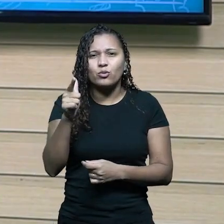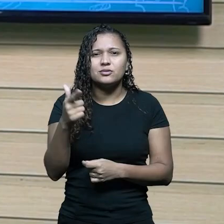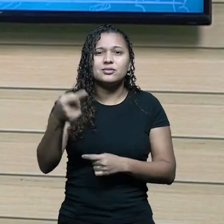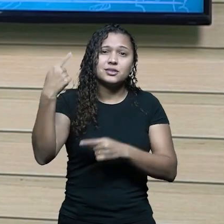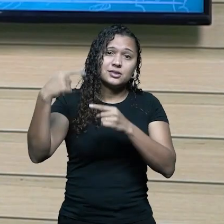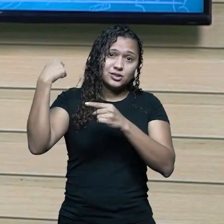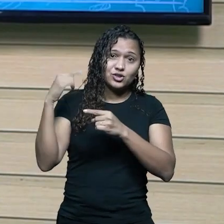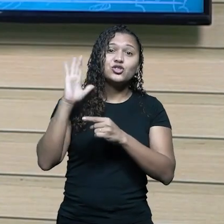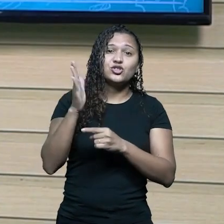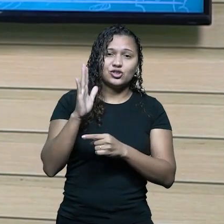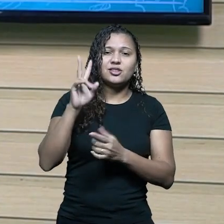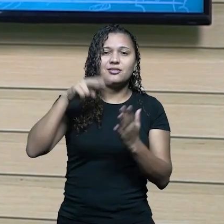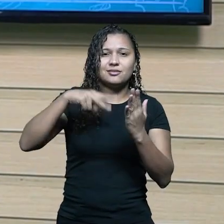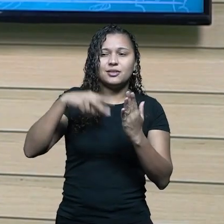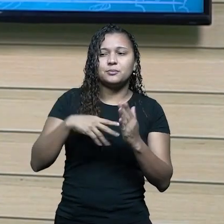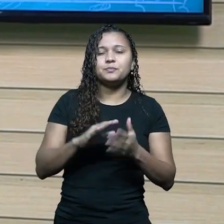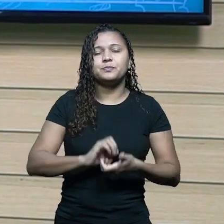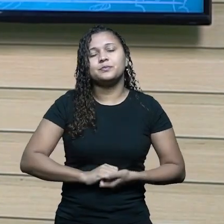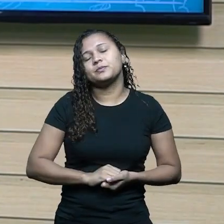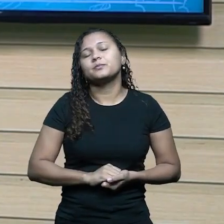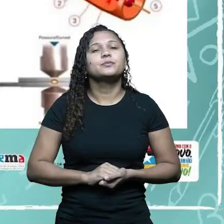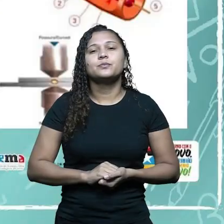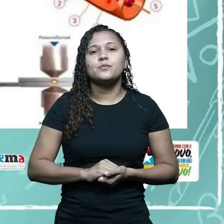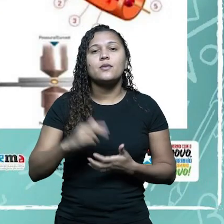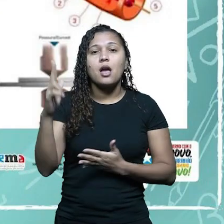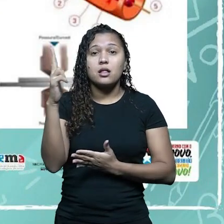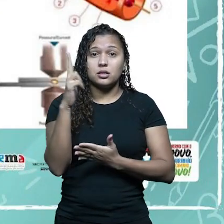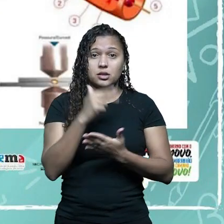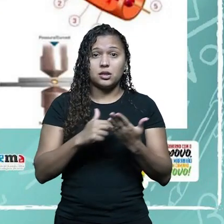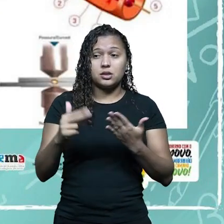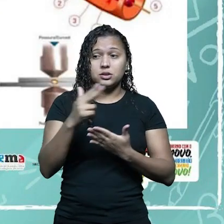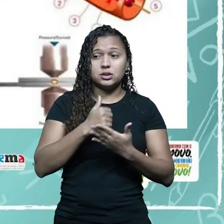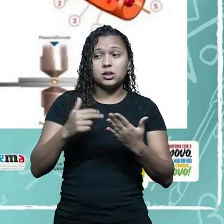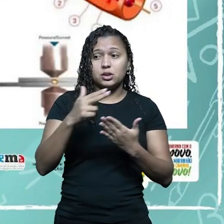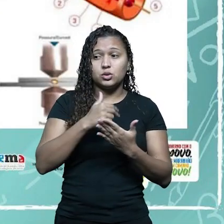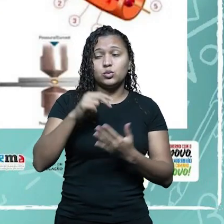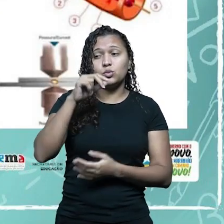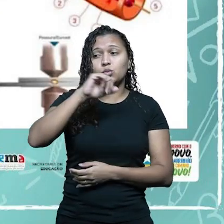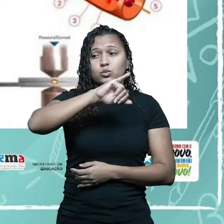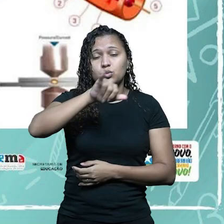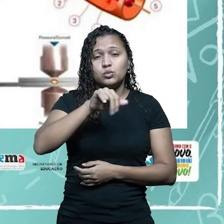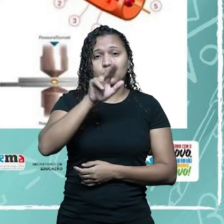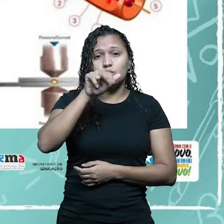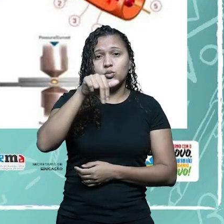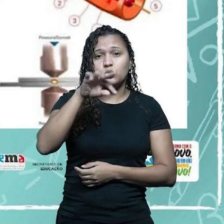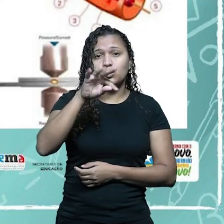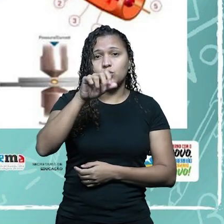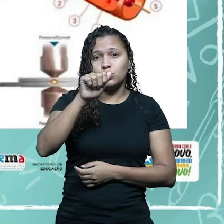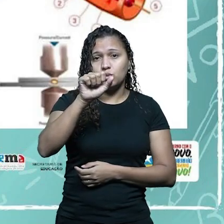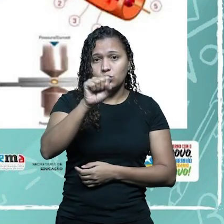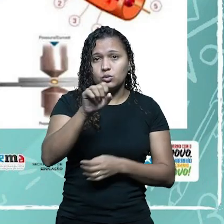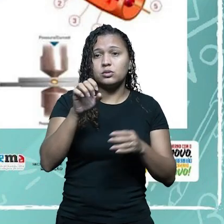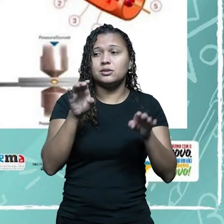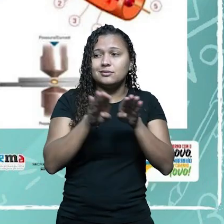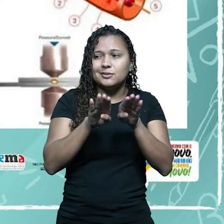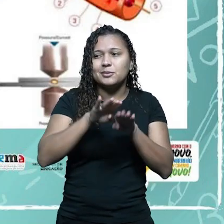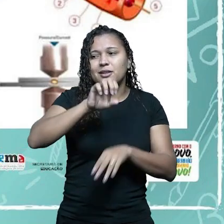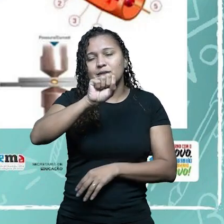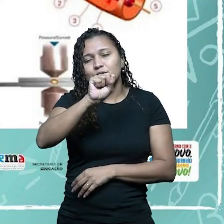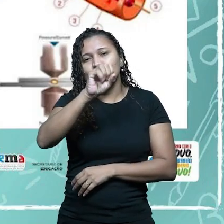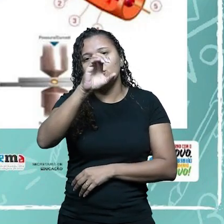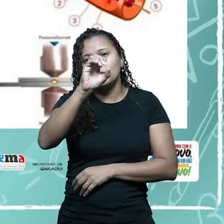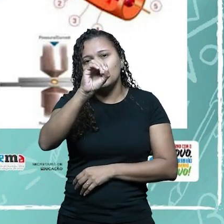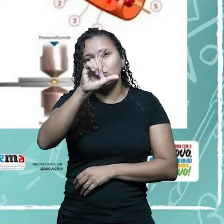serão feitas nas listas anteriores que nós já vimos aqui. Desenho de juntas e soldadas. Aqui a gente